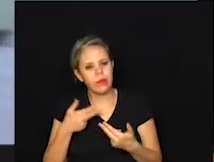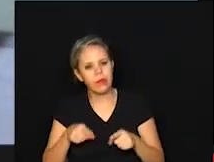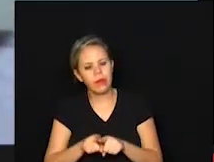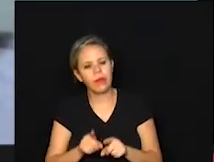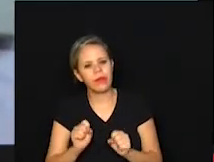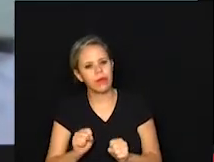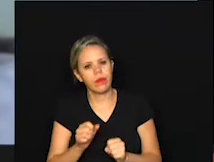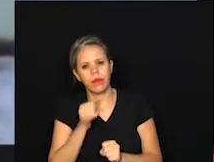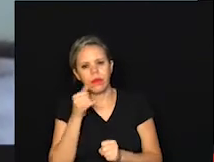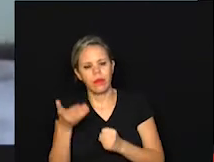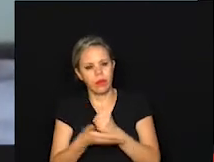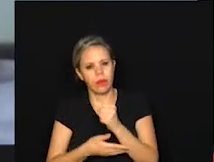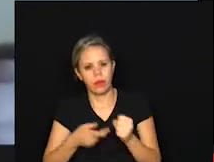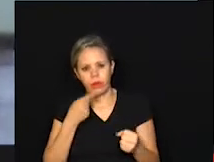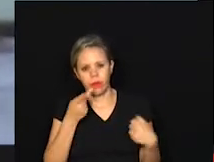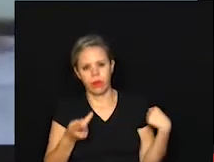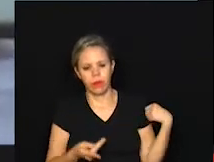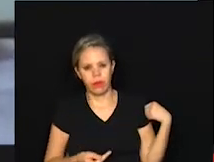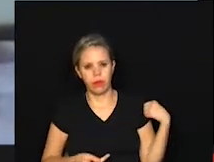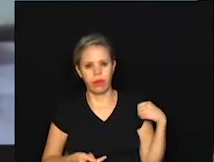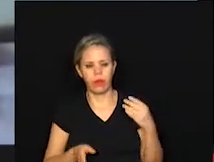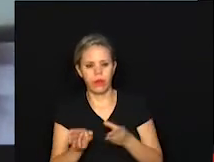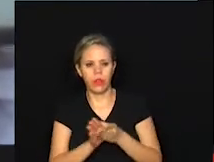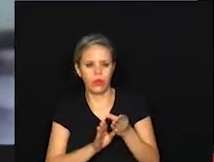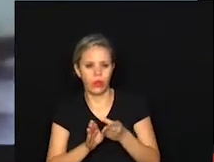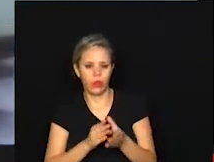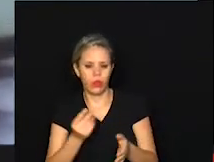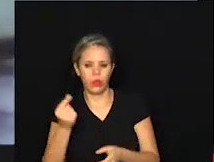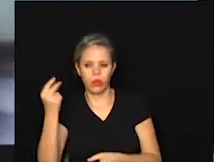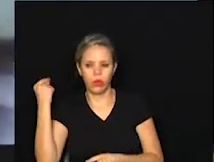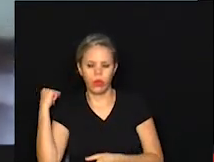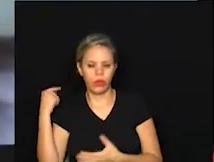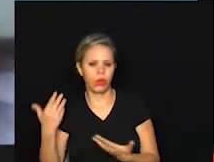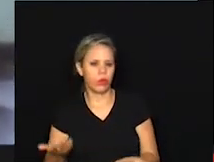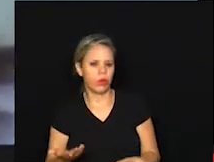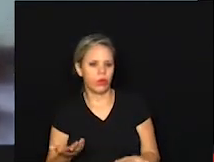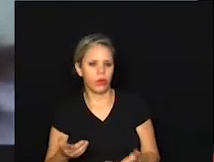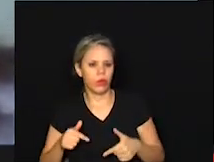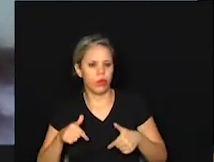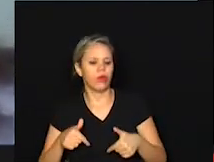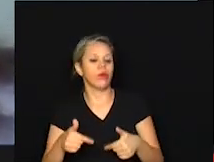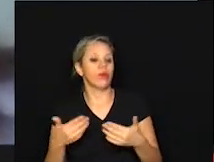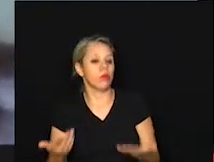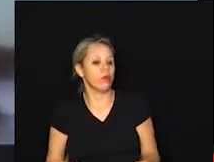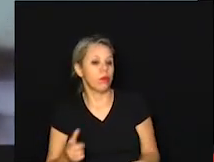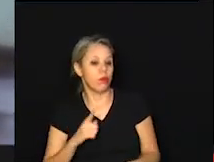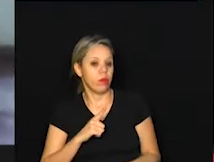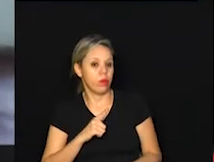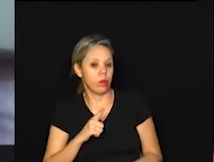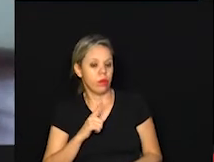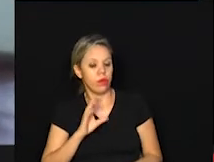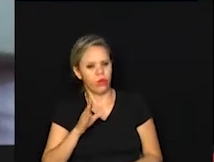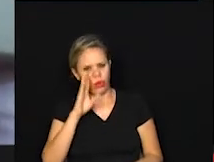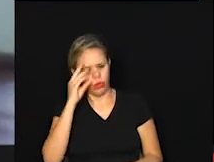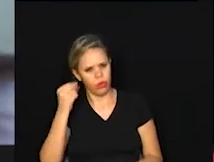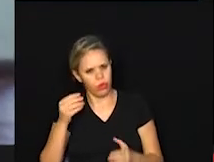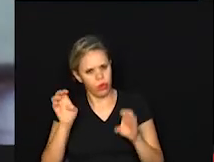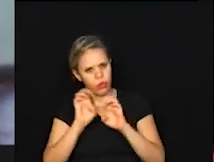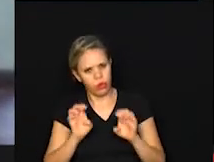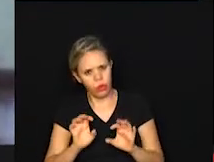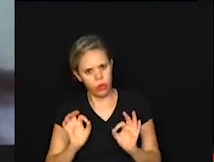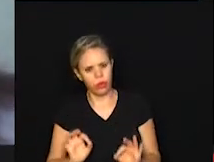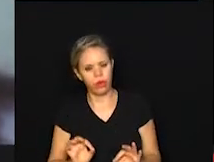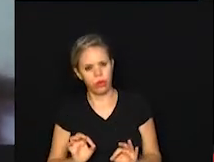poder basear minha fala? Um conselho muito antigo, muito atuante e que tem o fundo já muito bem estruturado,